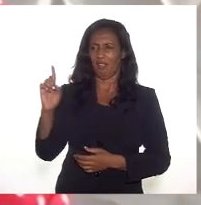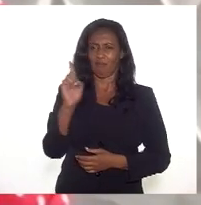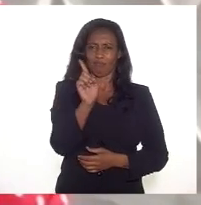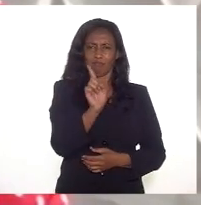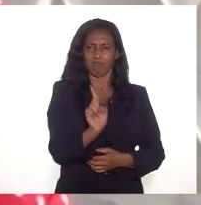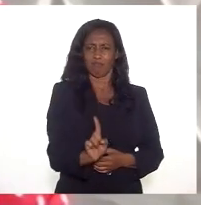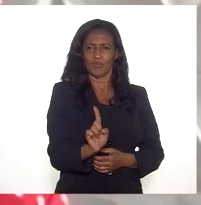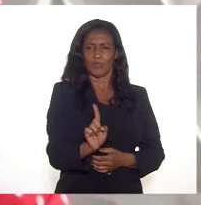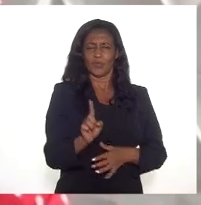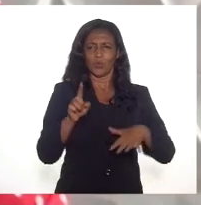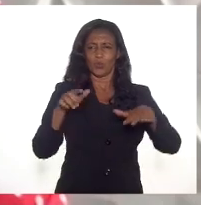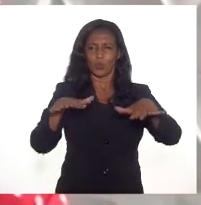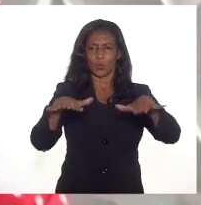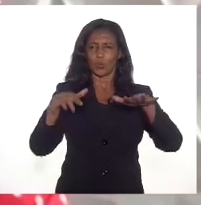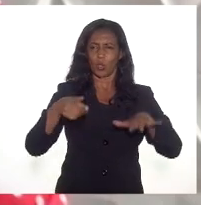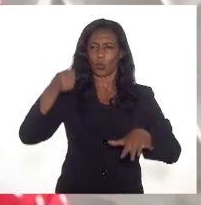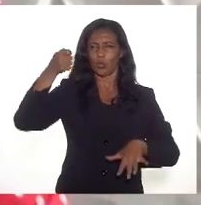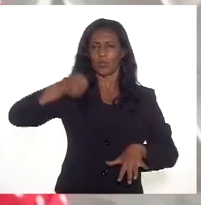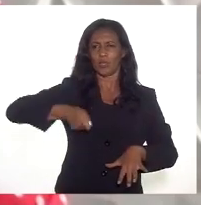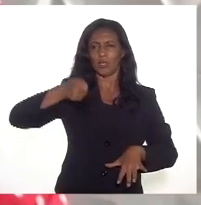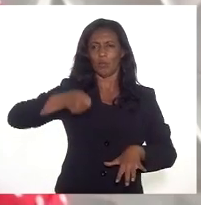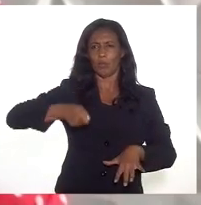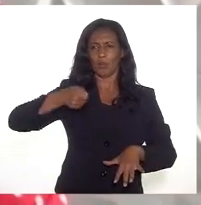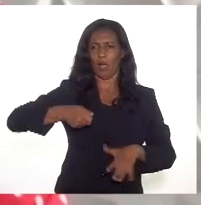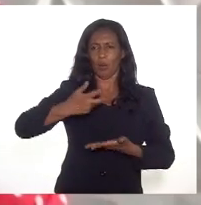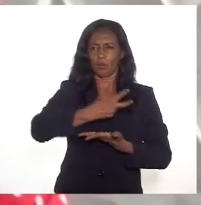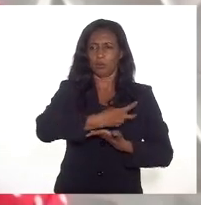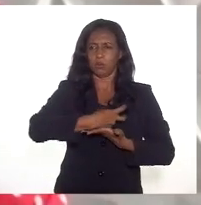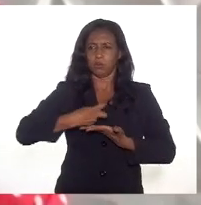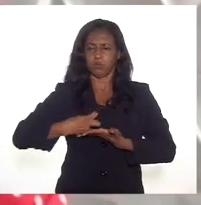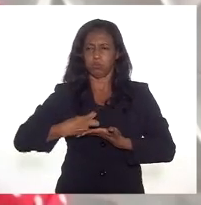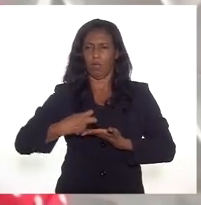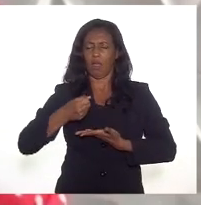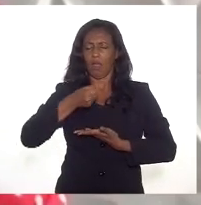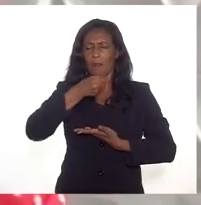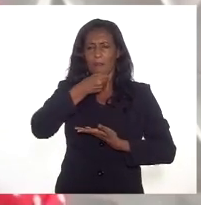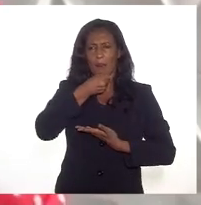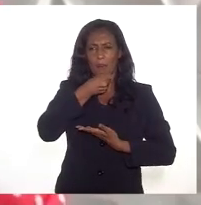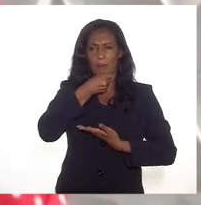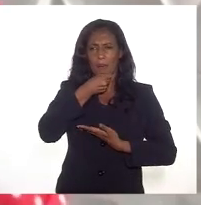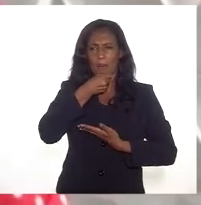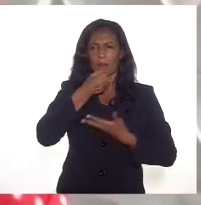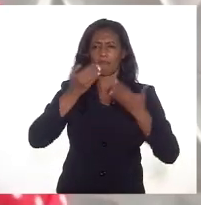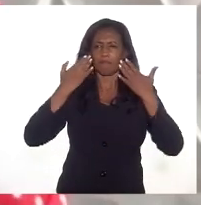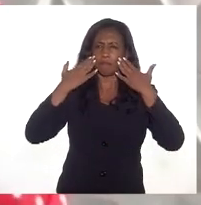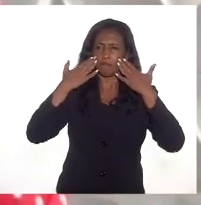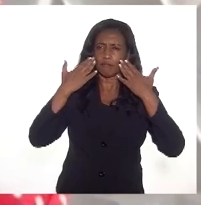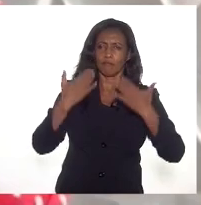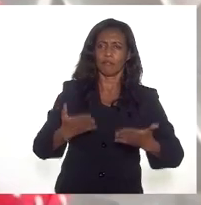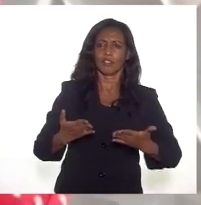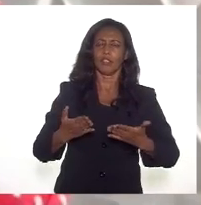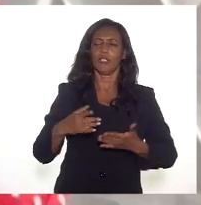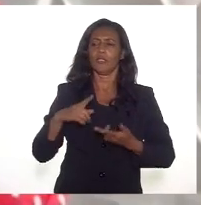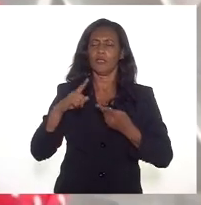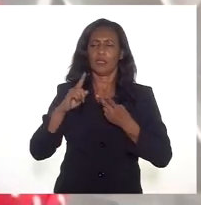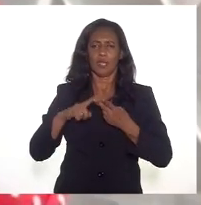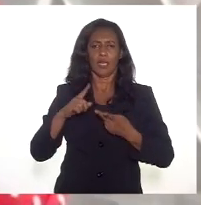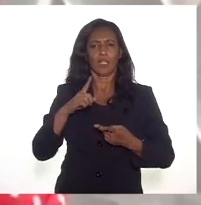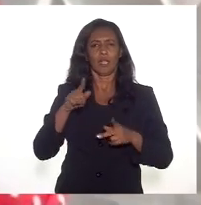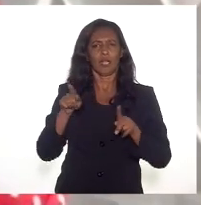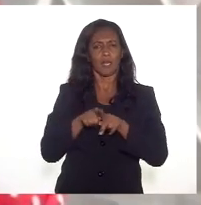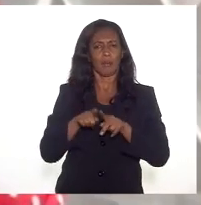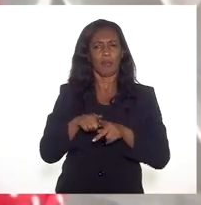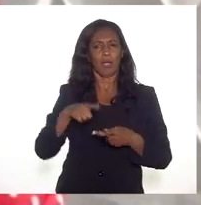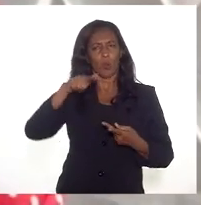Tribunal Misto, acompanhei aí as suas manifestações, as manifestações também do deputado Luiz Paulo,